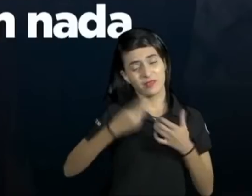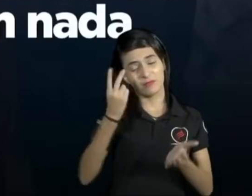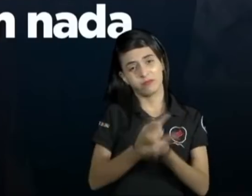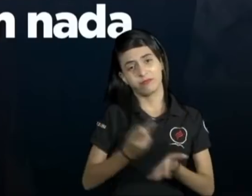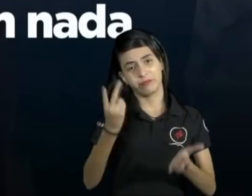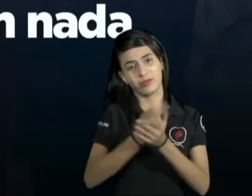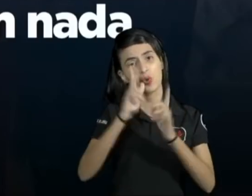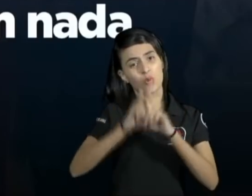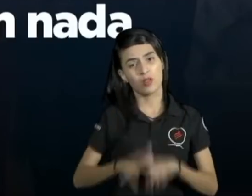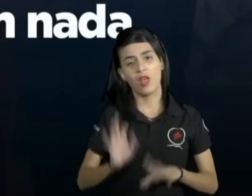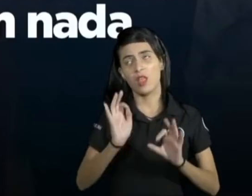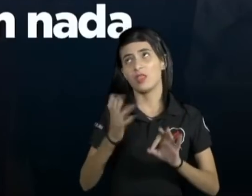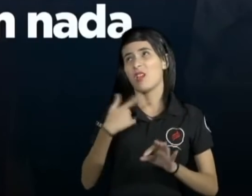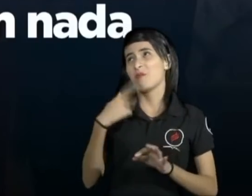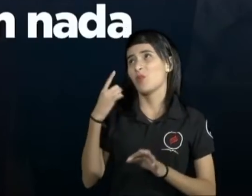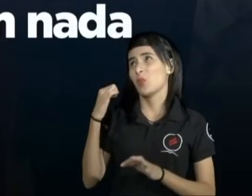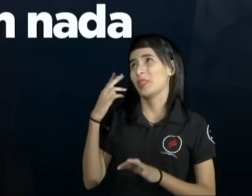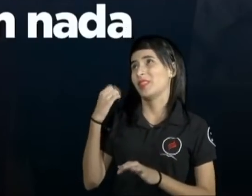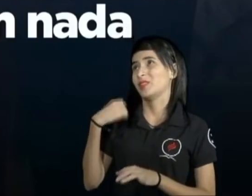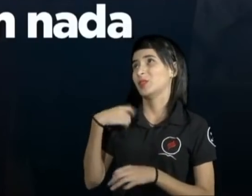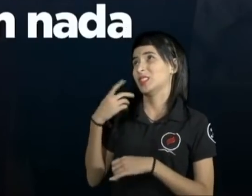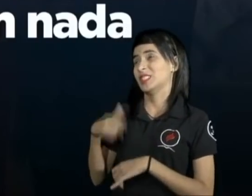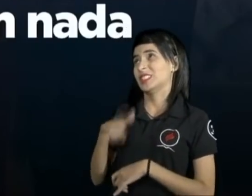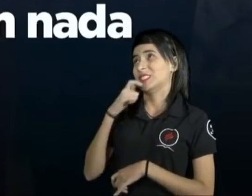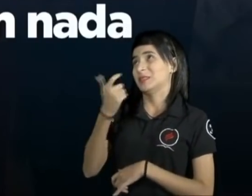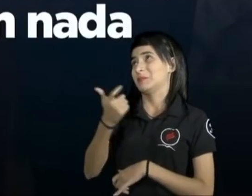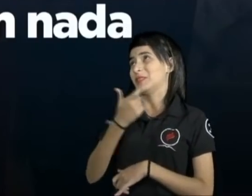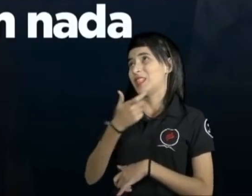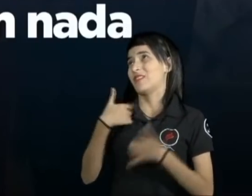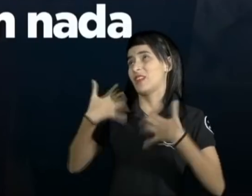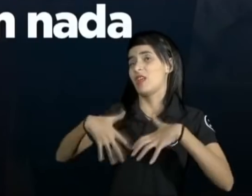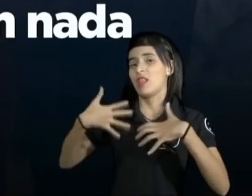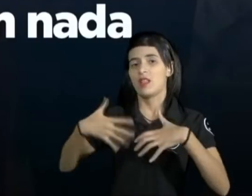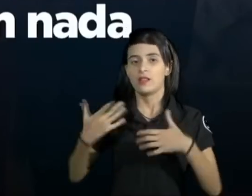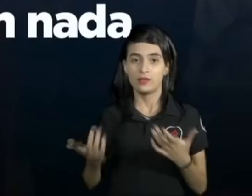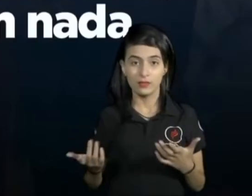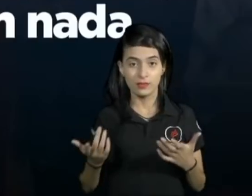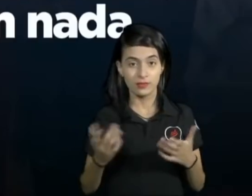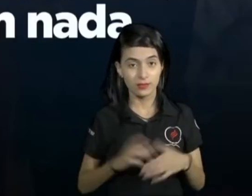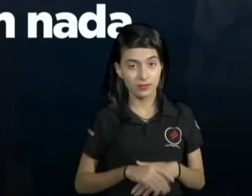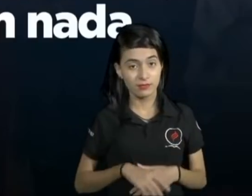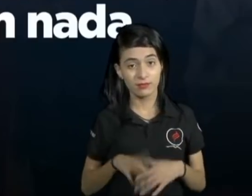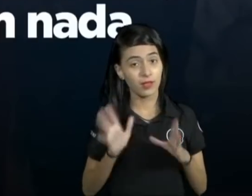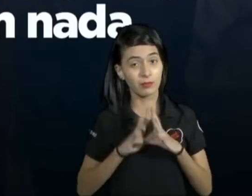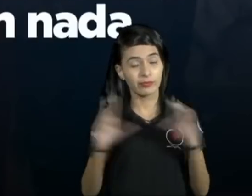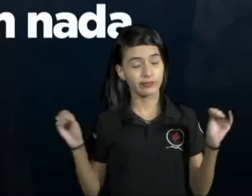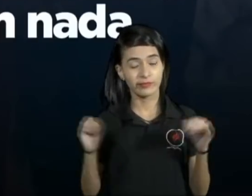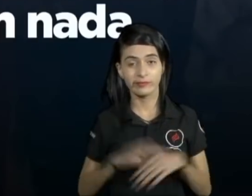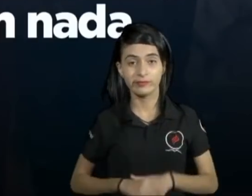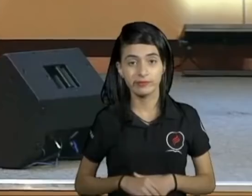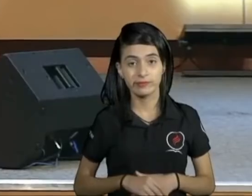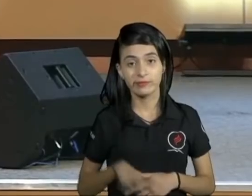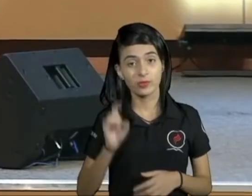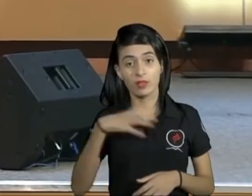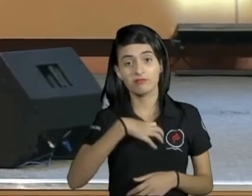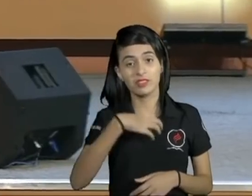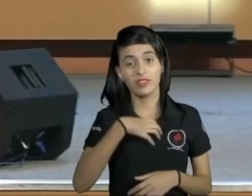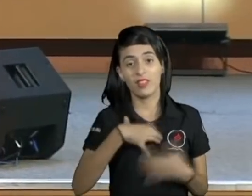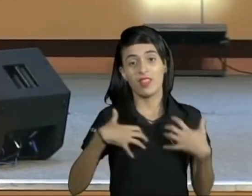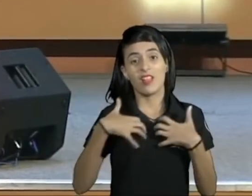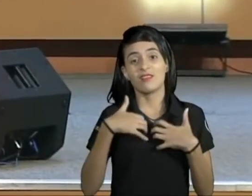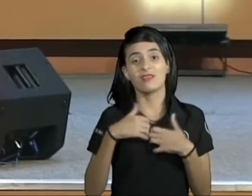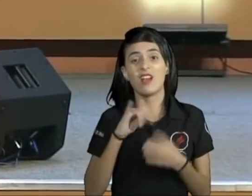vida não corrigem nada ai meu Deus ai essa palavra mãe e acabou só isso que sente